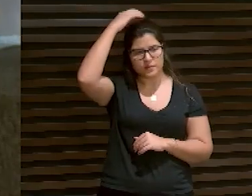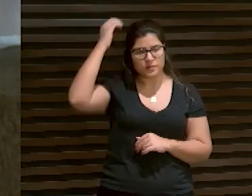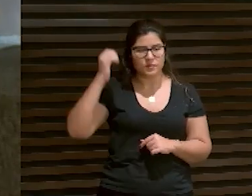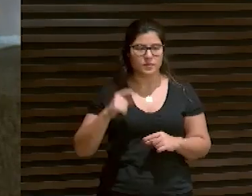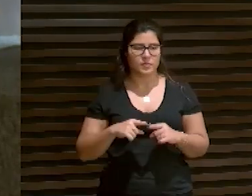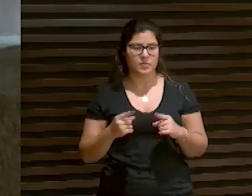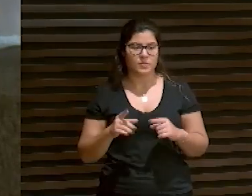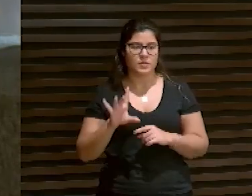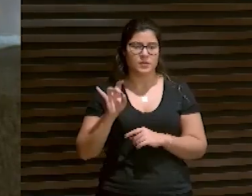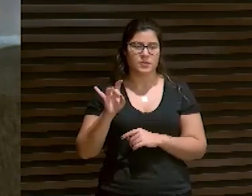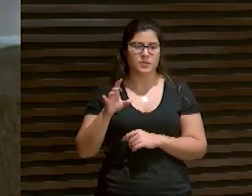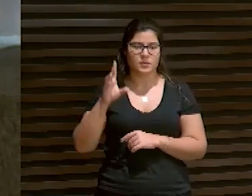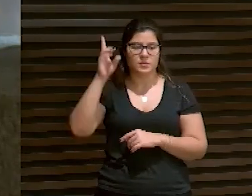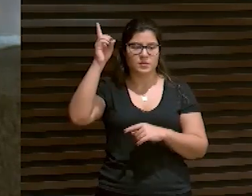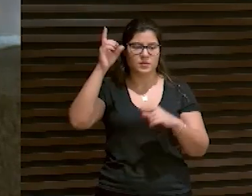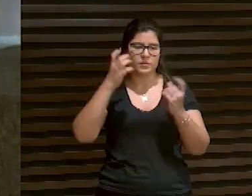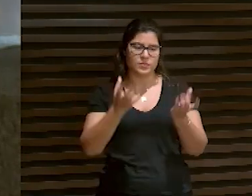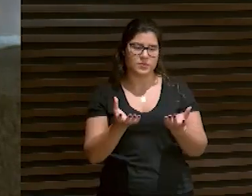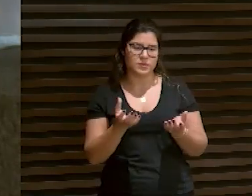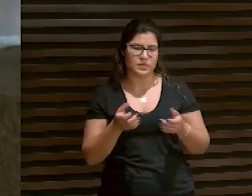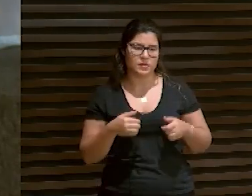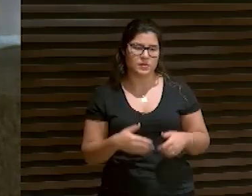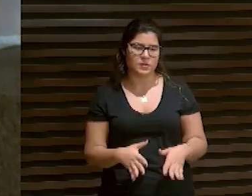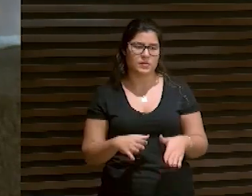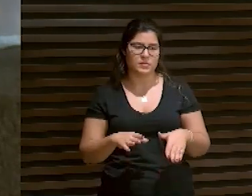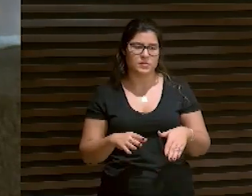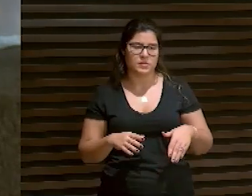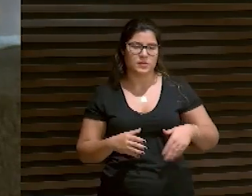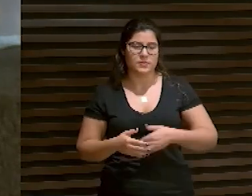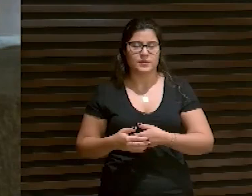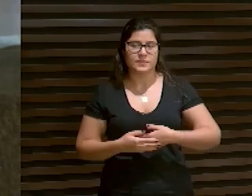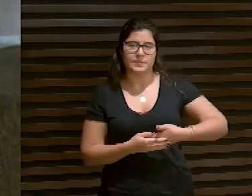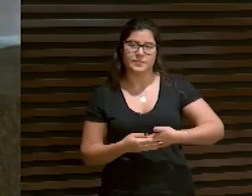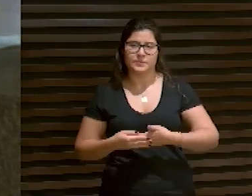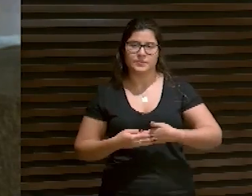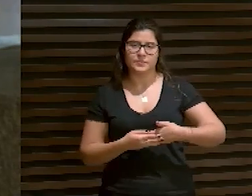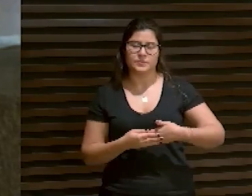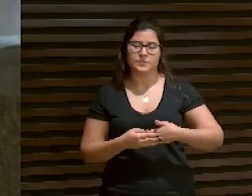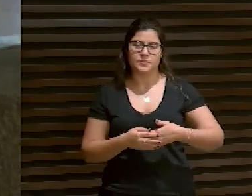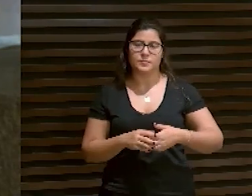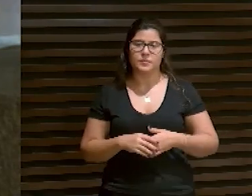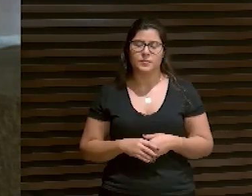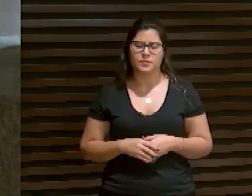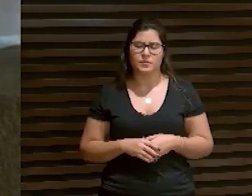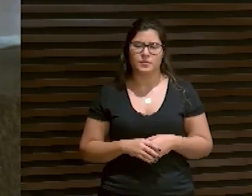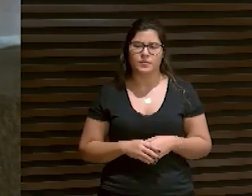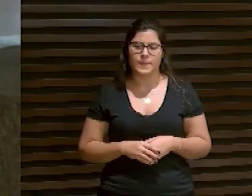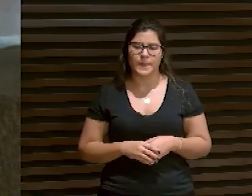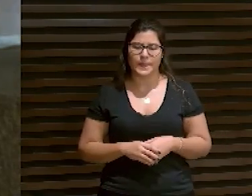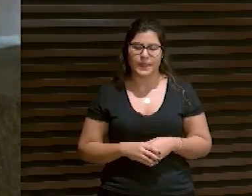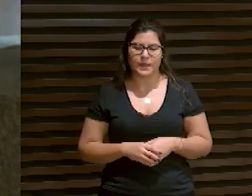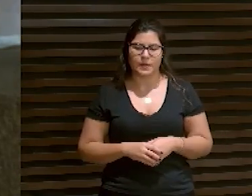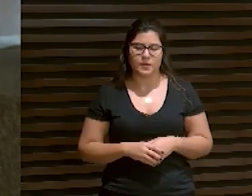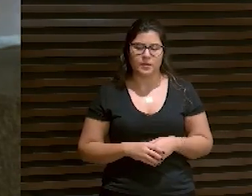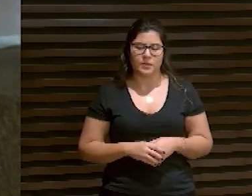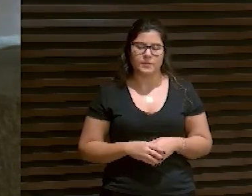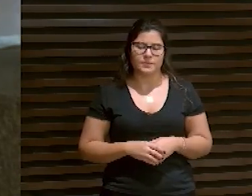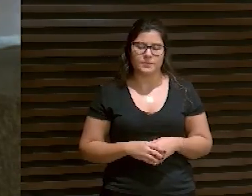a demonstração da parte de Deus de como que uma das essências do Evangelho é a humildade.